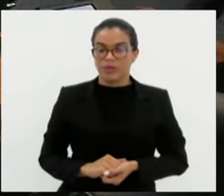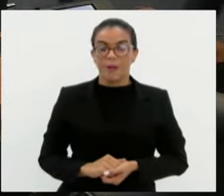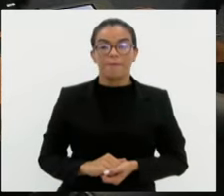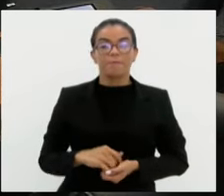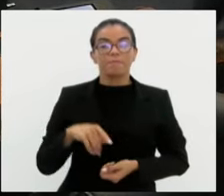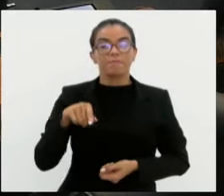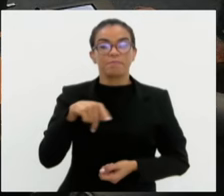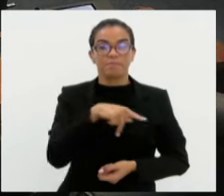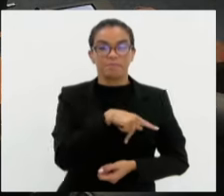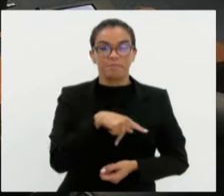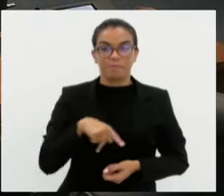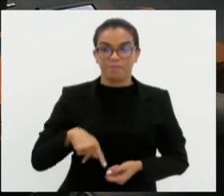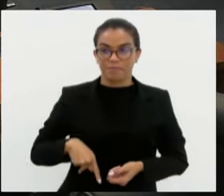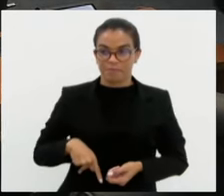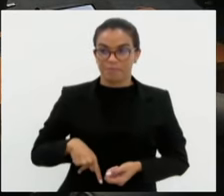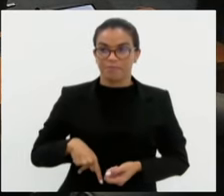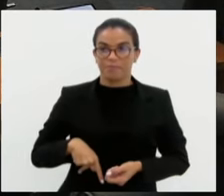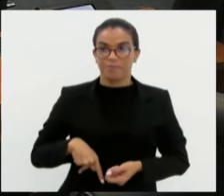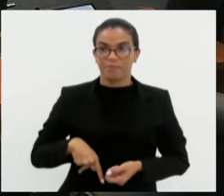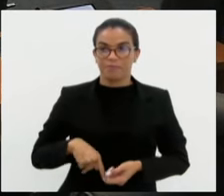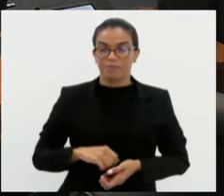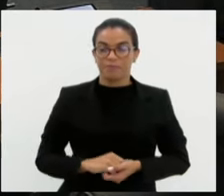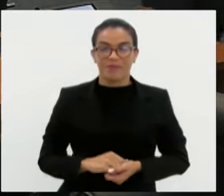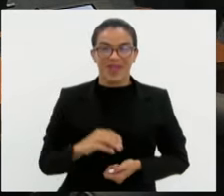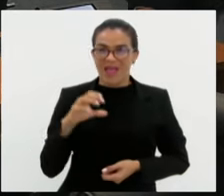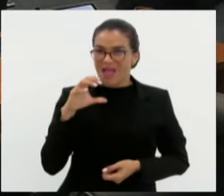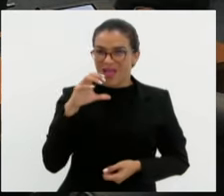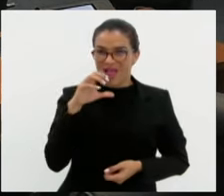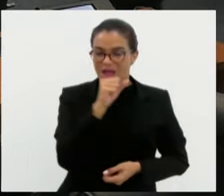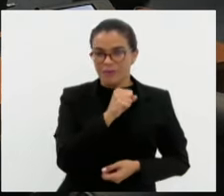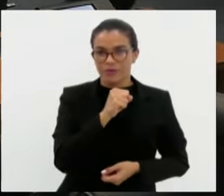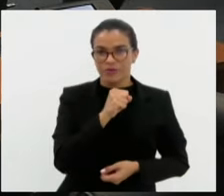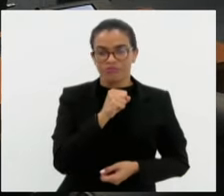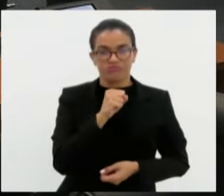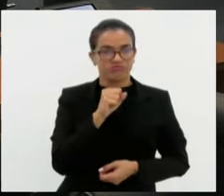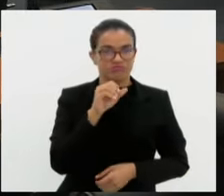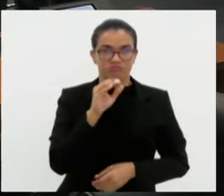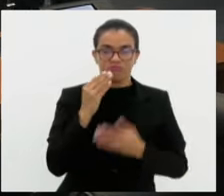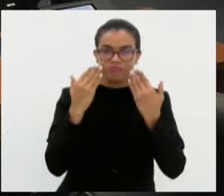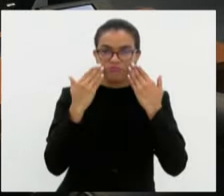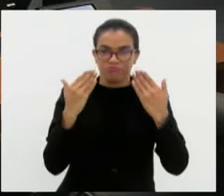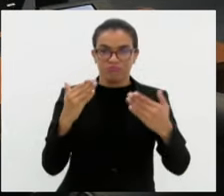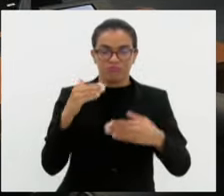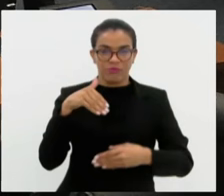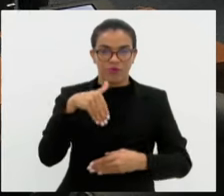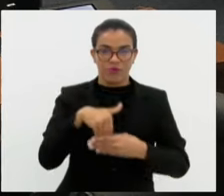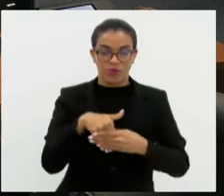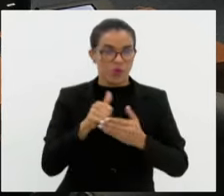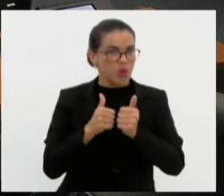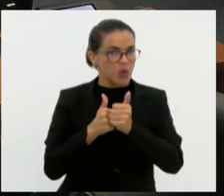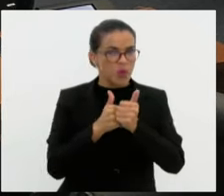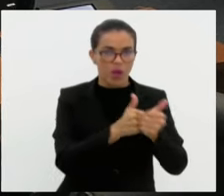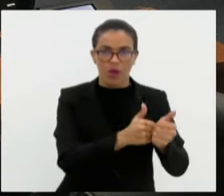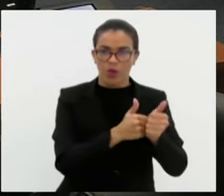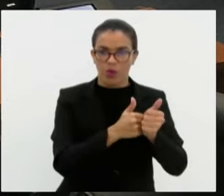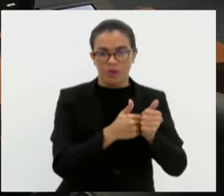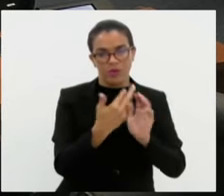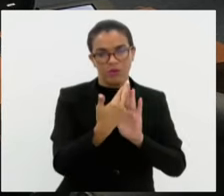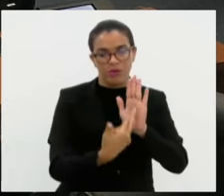Presidente, eu rapidamente gostaria de proferir meu voto dizendo que acompanho o